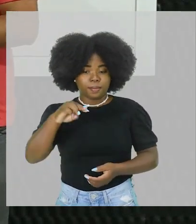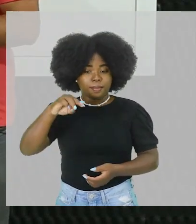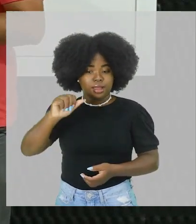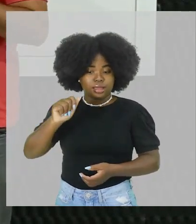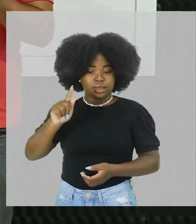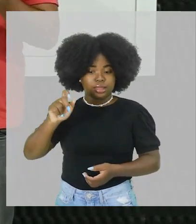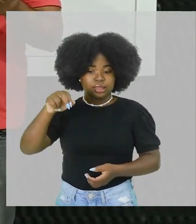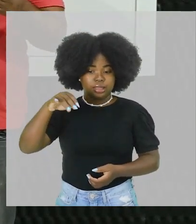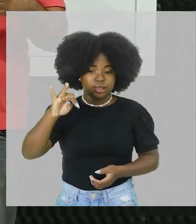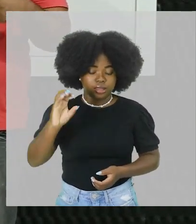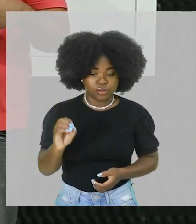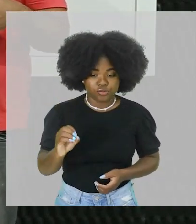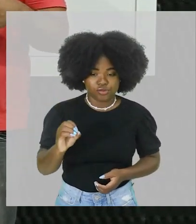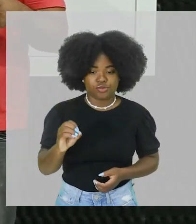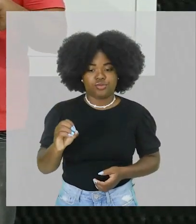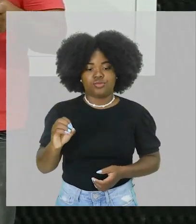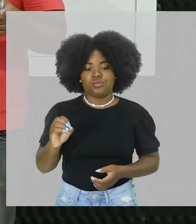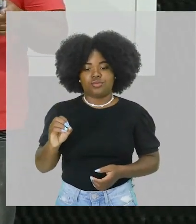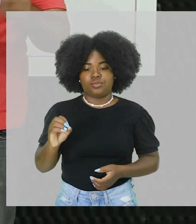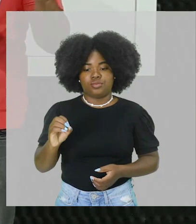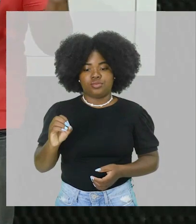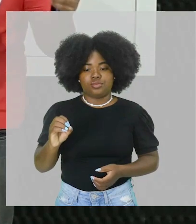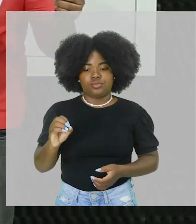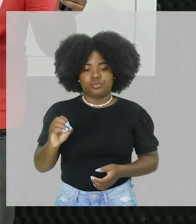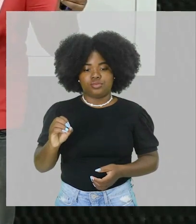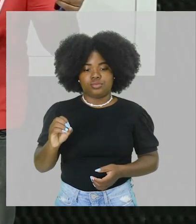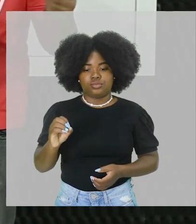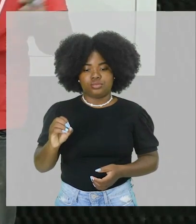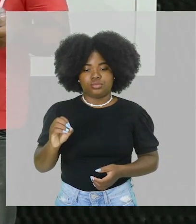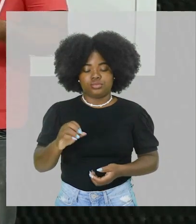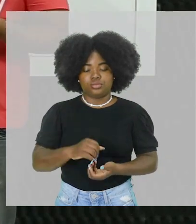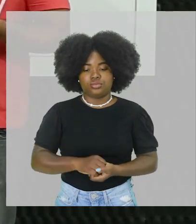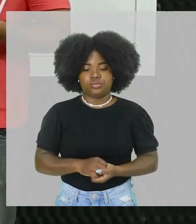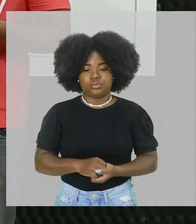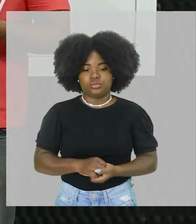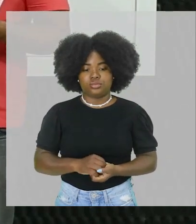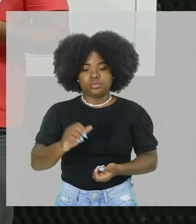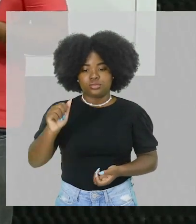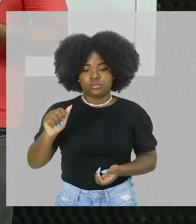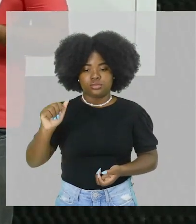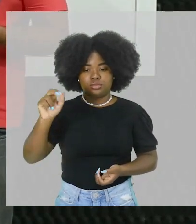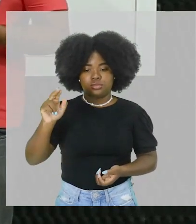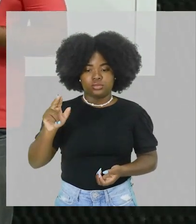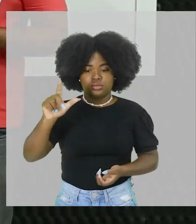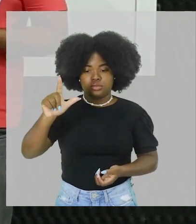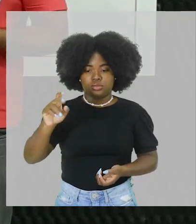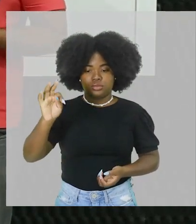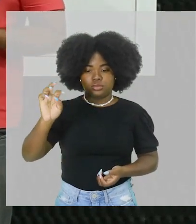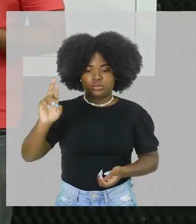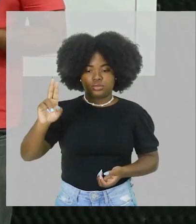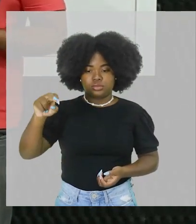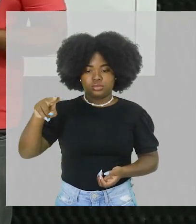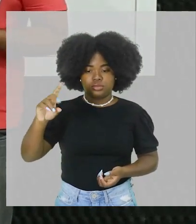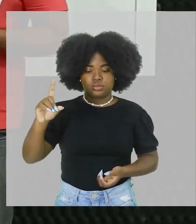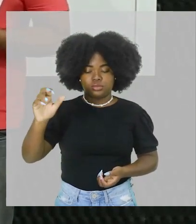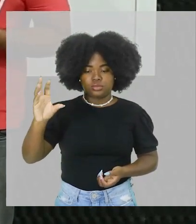alternado, a gente fala de campo magnético alternado, nós vamos já dizer o porquê, tá certo? Faz com que se